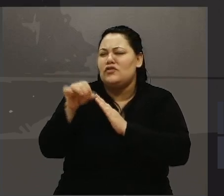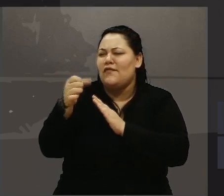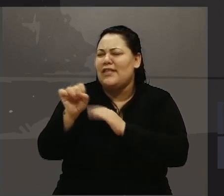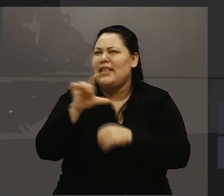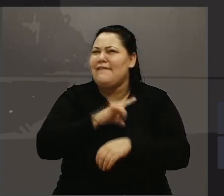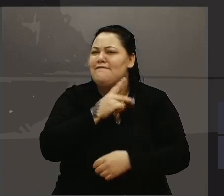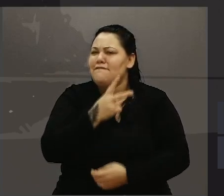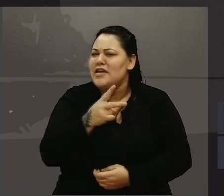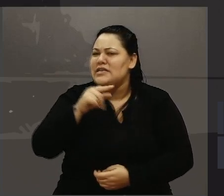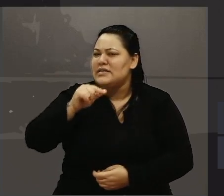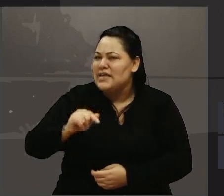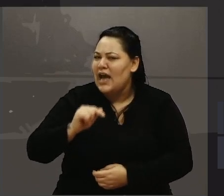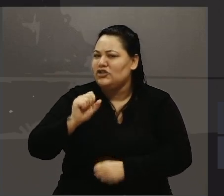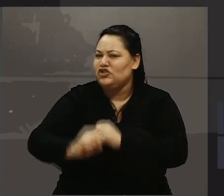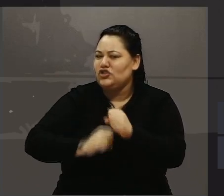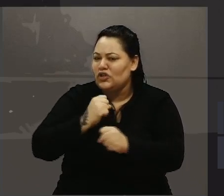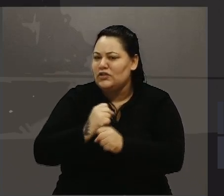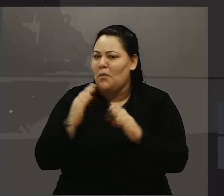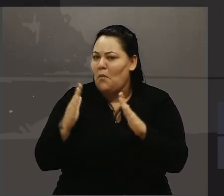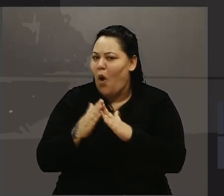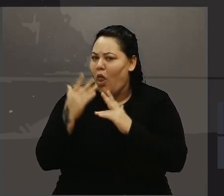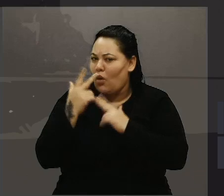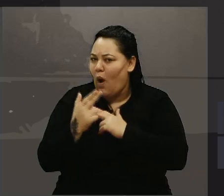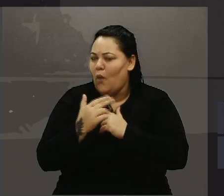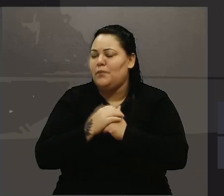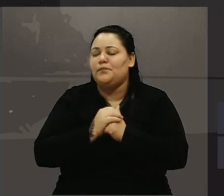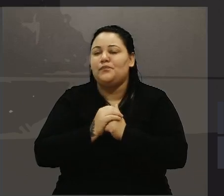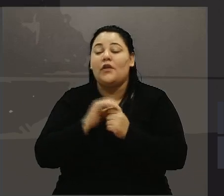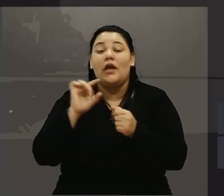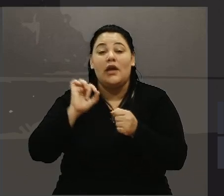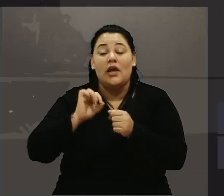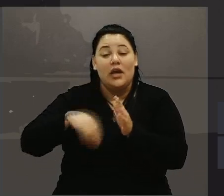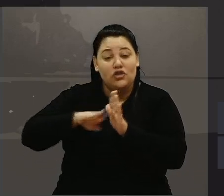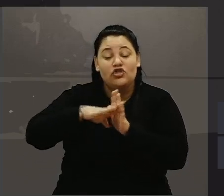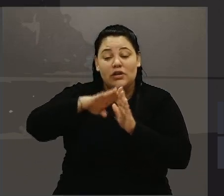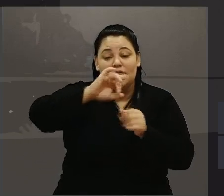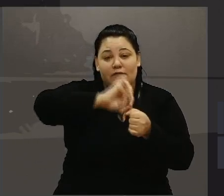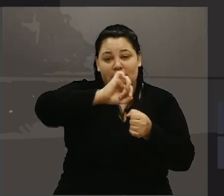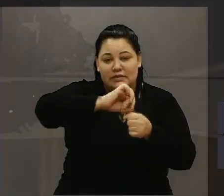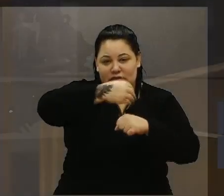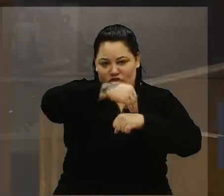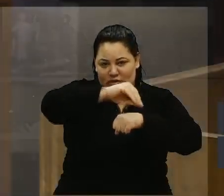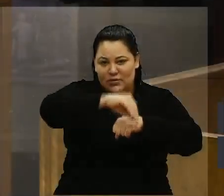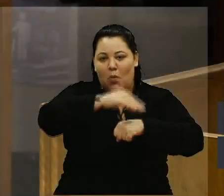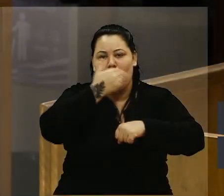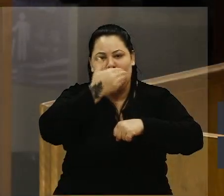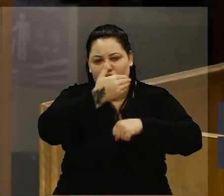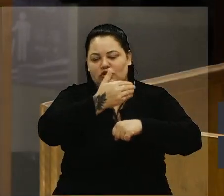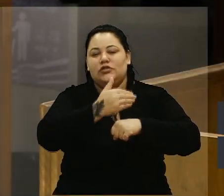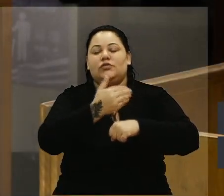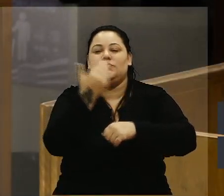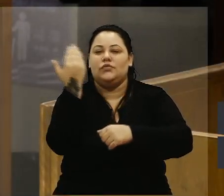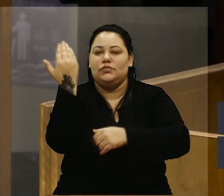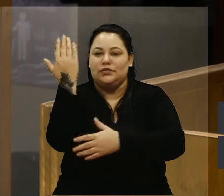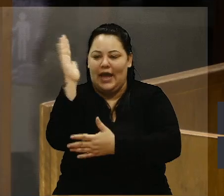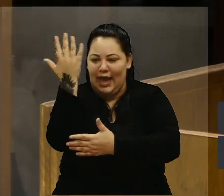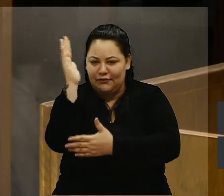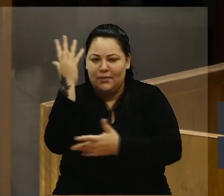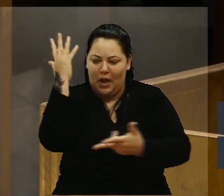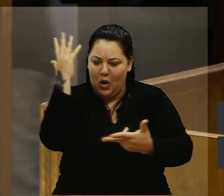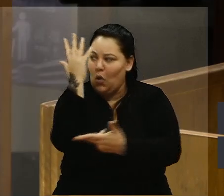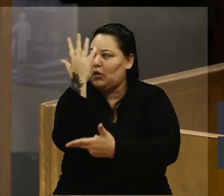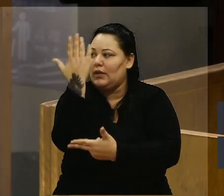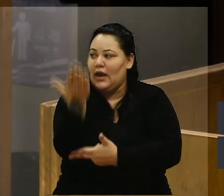27 anos que eu resido por ali. E eu cheguei, fiz a indicação, solicitei, marquei uma visita lá com